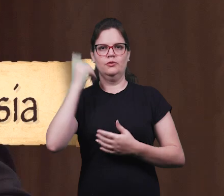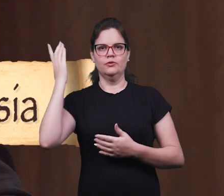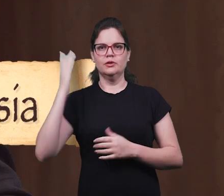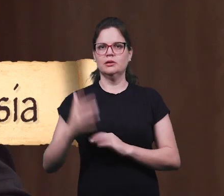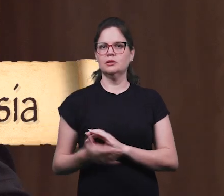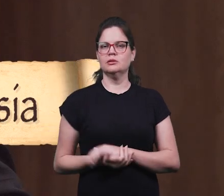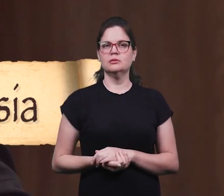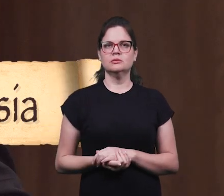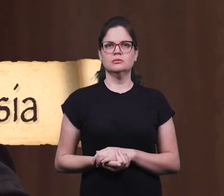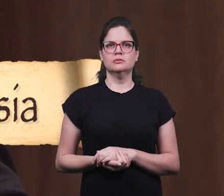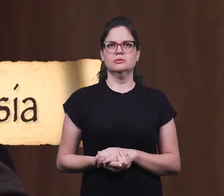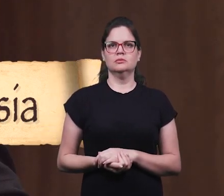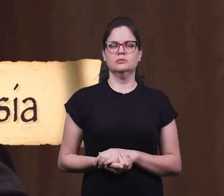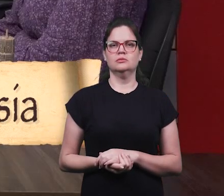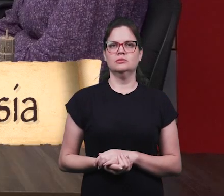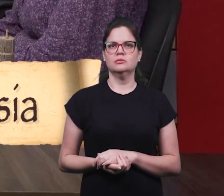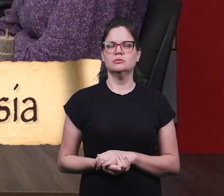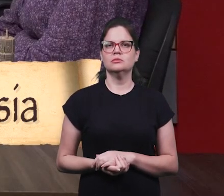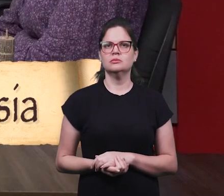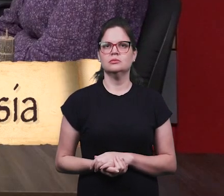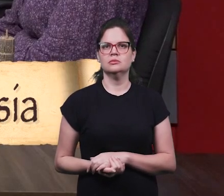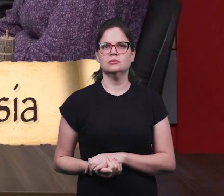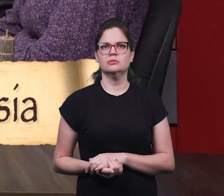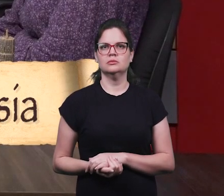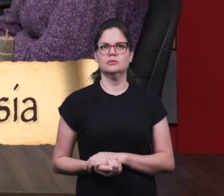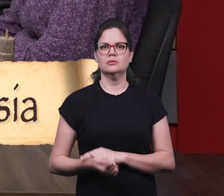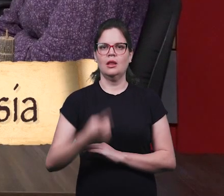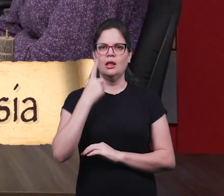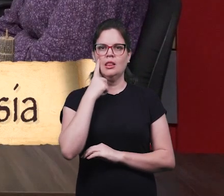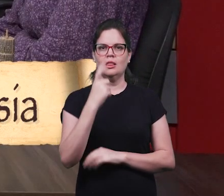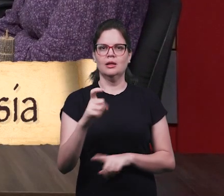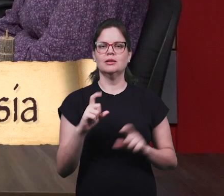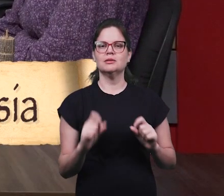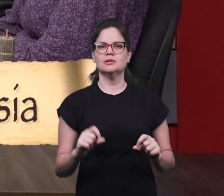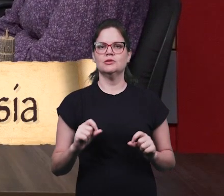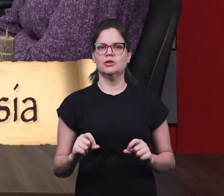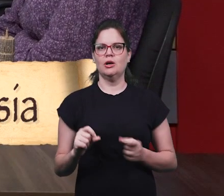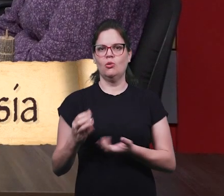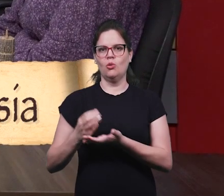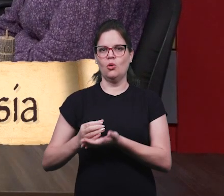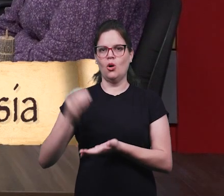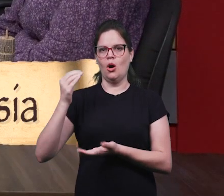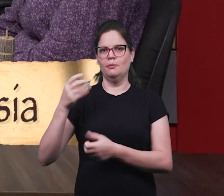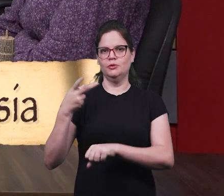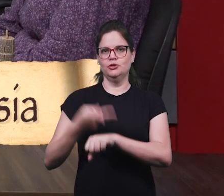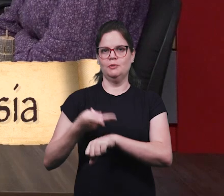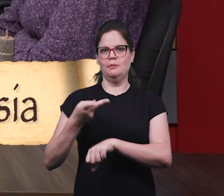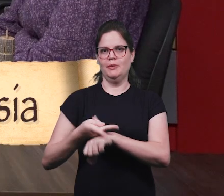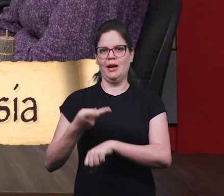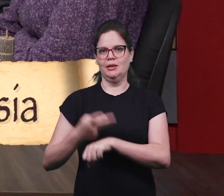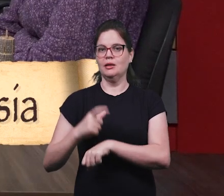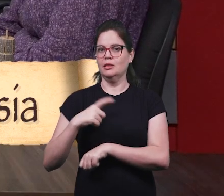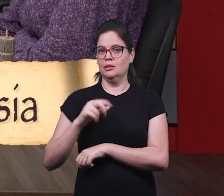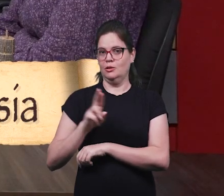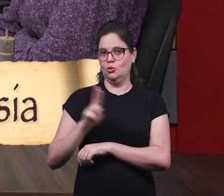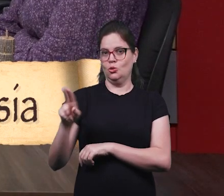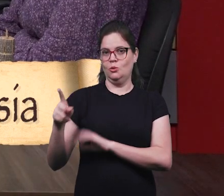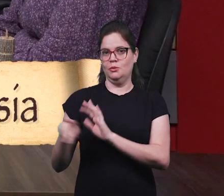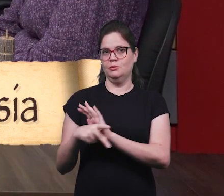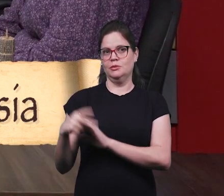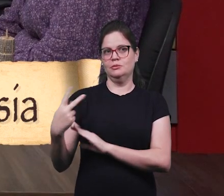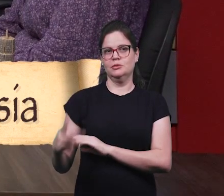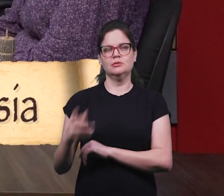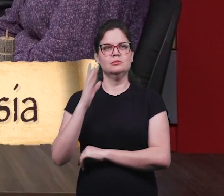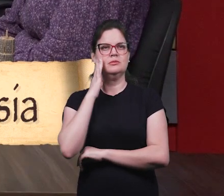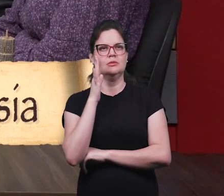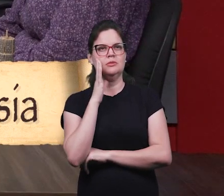aí. O que eu acho interessante de achado dele é o copo de prata. Que tem um nome, inclusive.